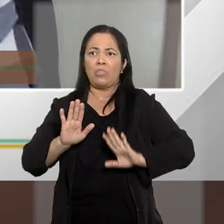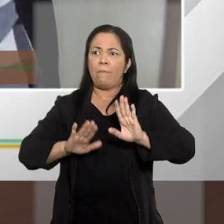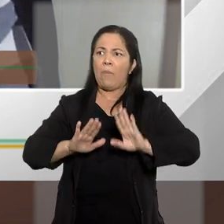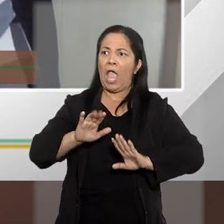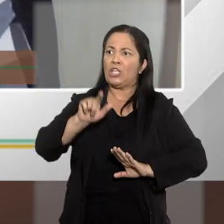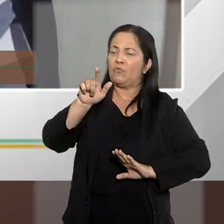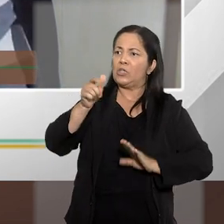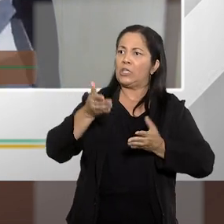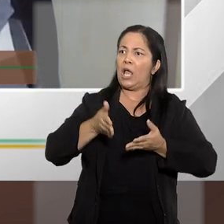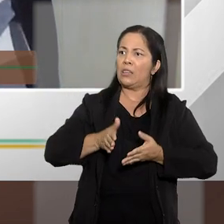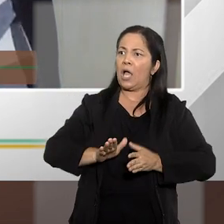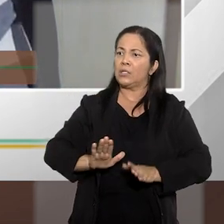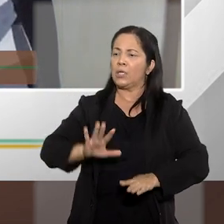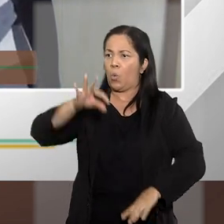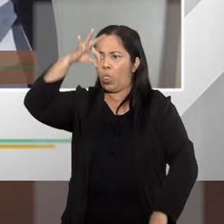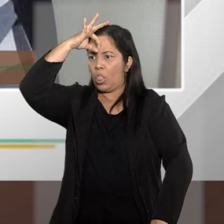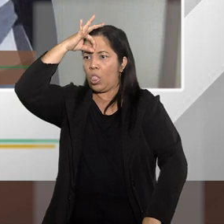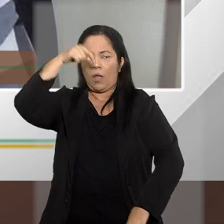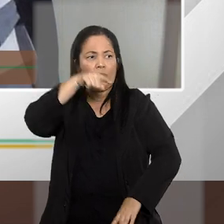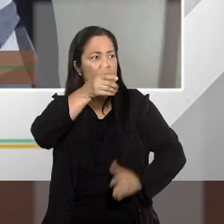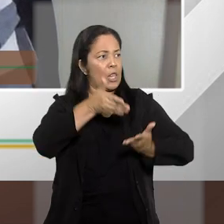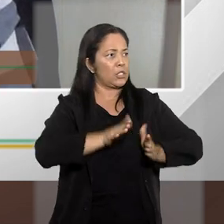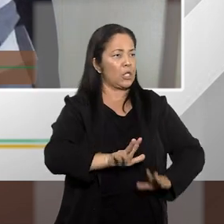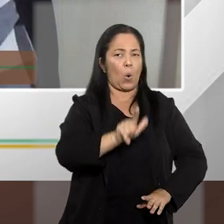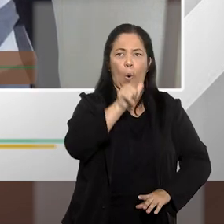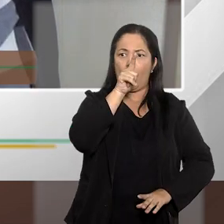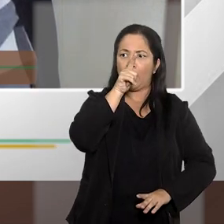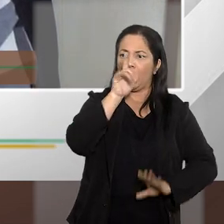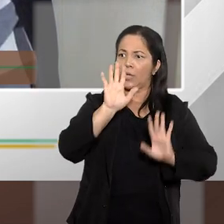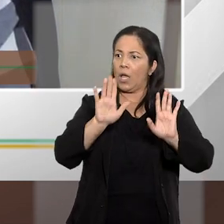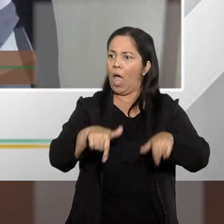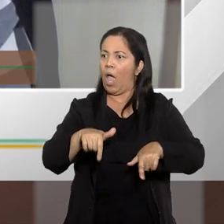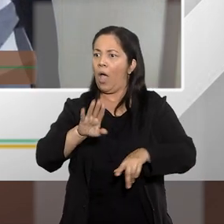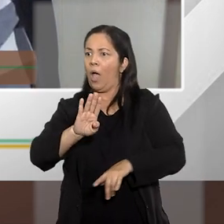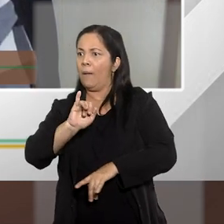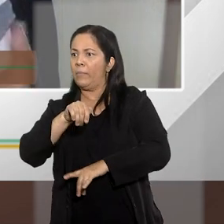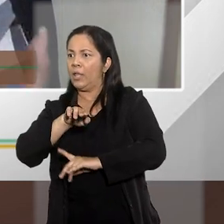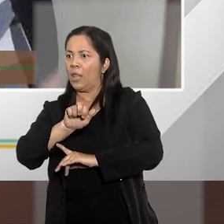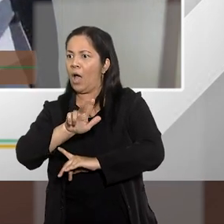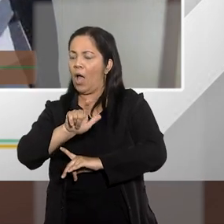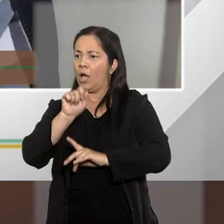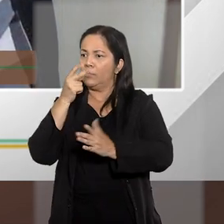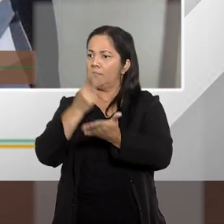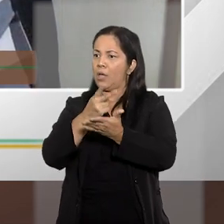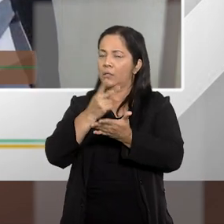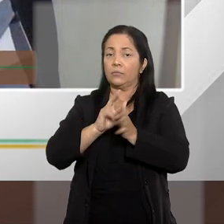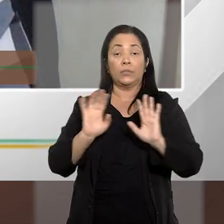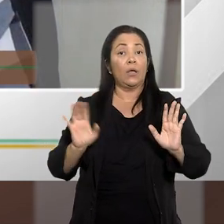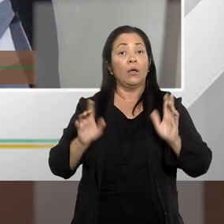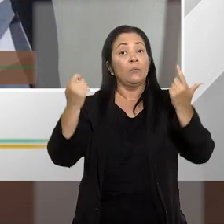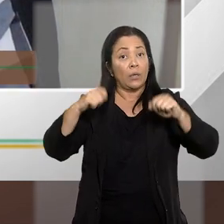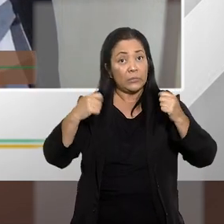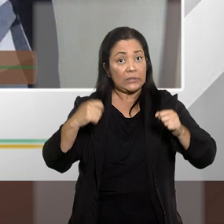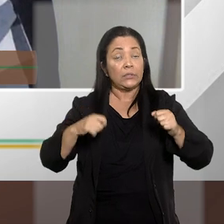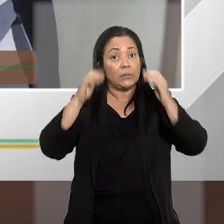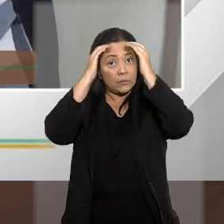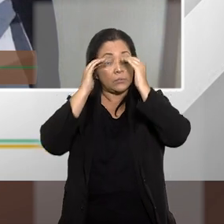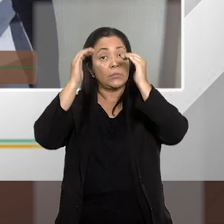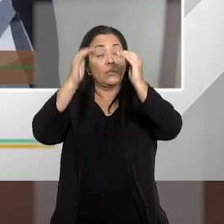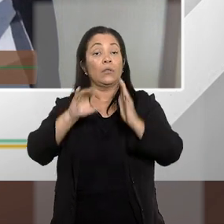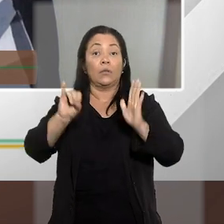aquela pessoa possui no seu corpo. E isso acaba por não reconhecer as demais identidades de